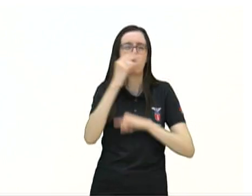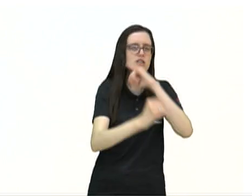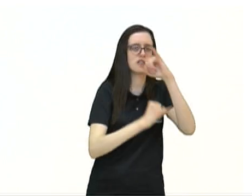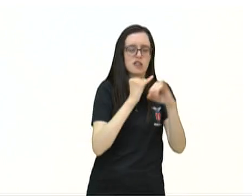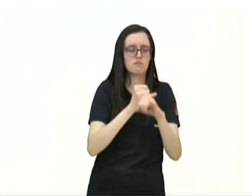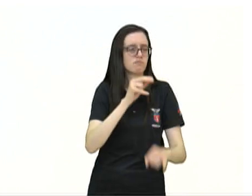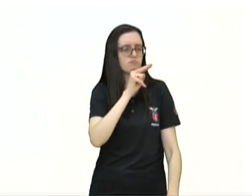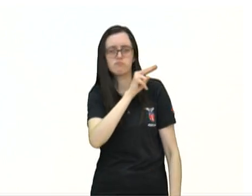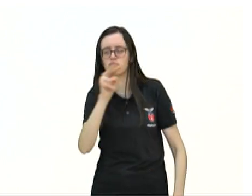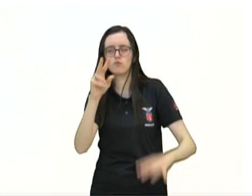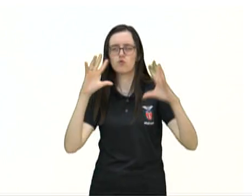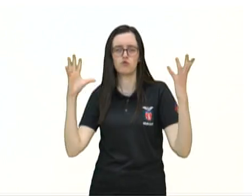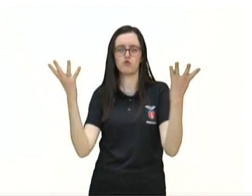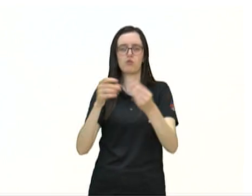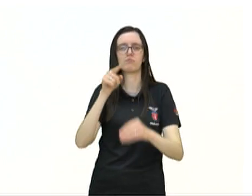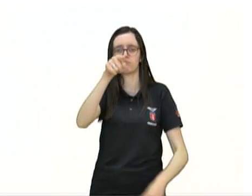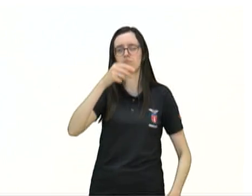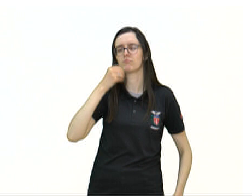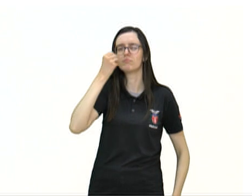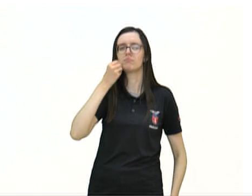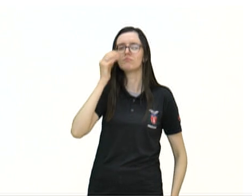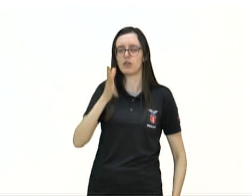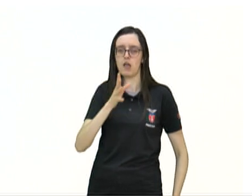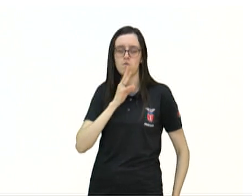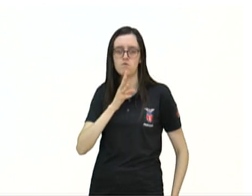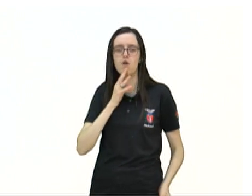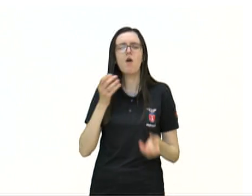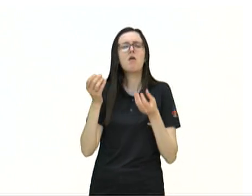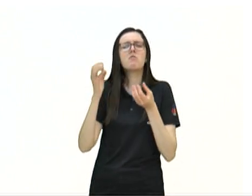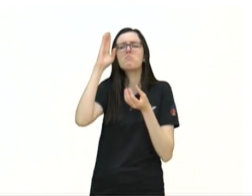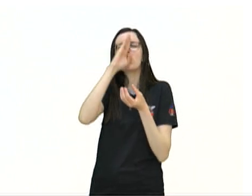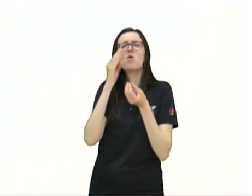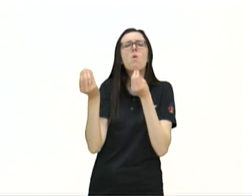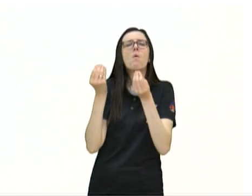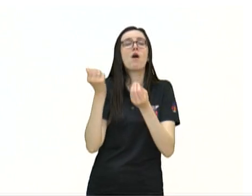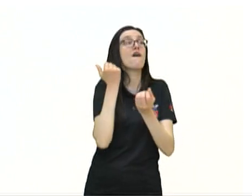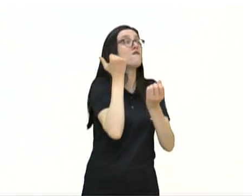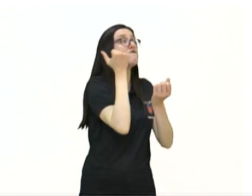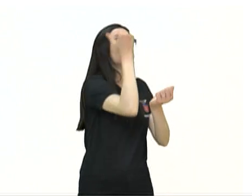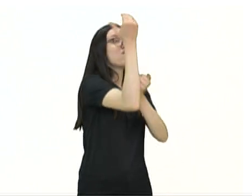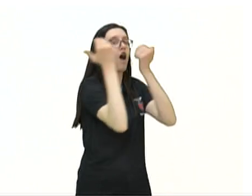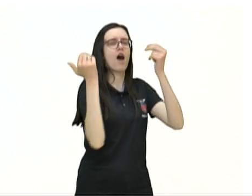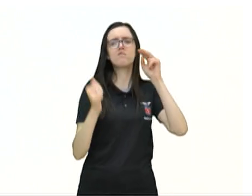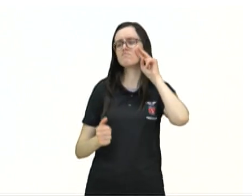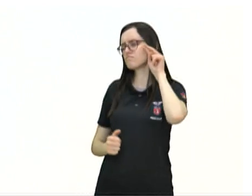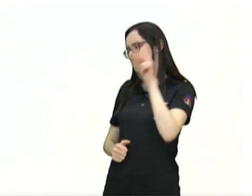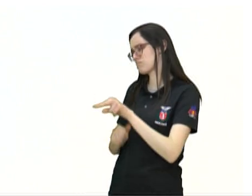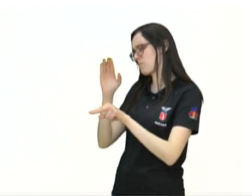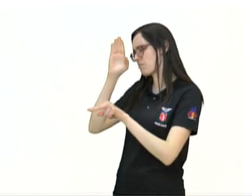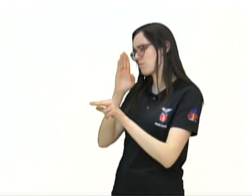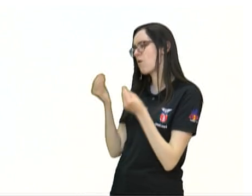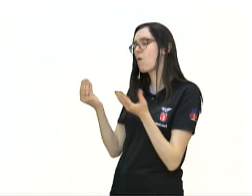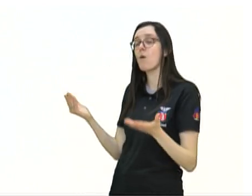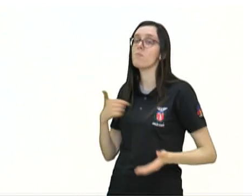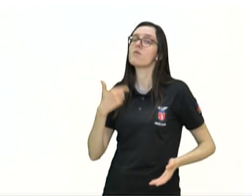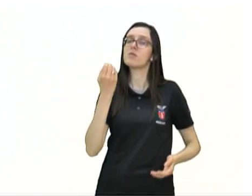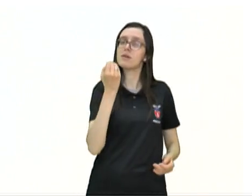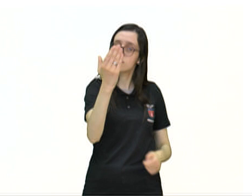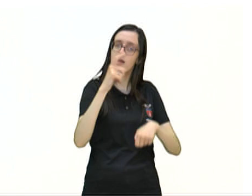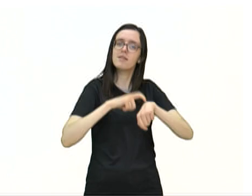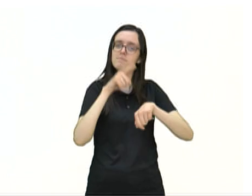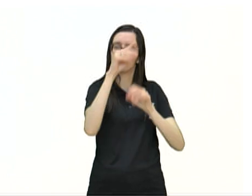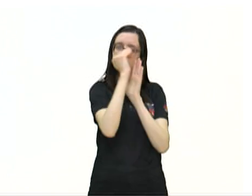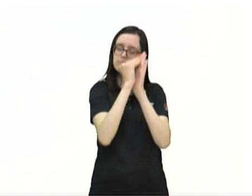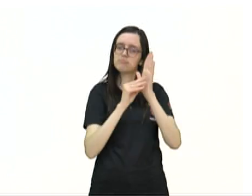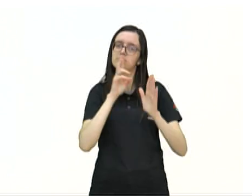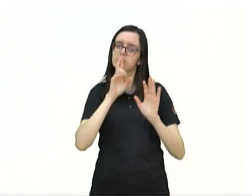internet, de acordo com essas suas experiências, como o Brasil é visto pelos turistas estrangeiros? Vou dar um tempinho para vocês